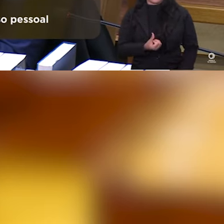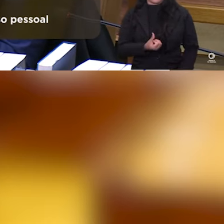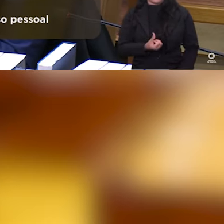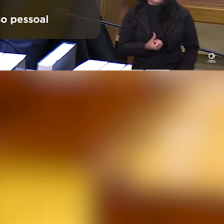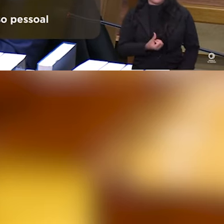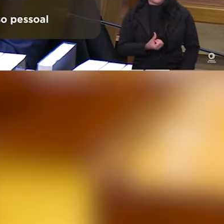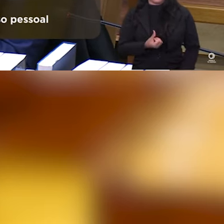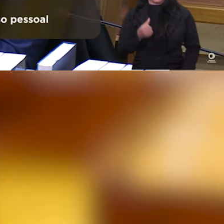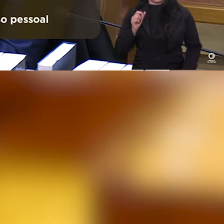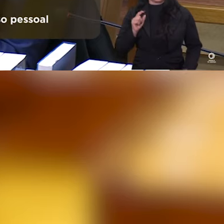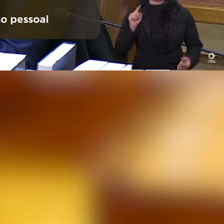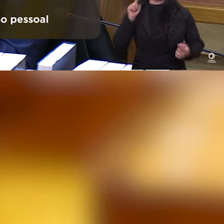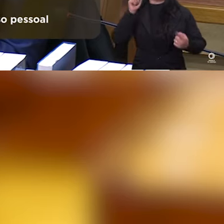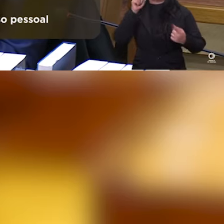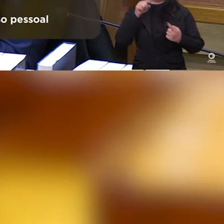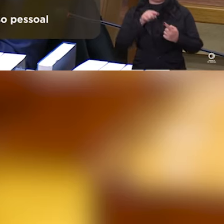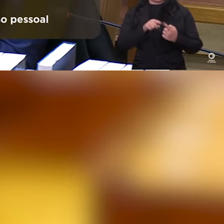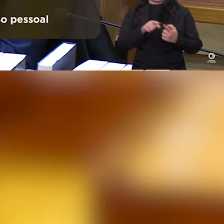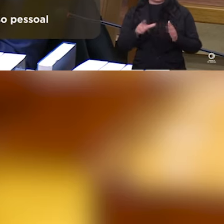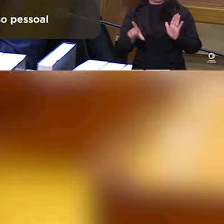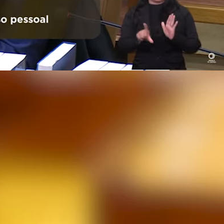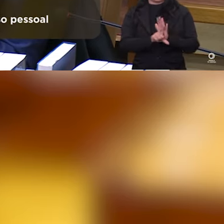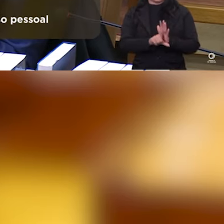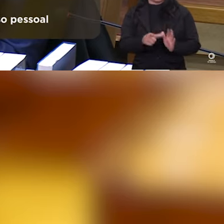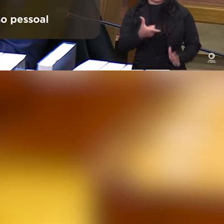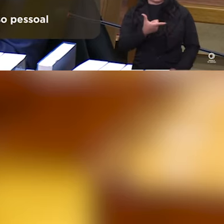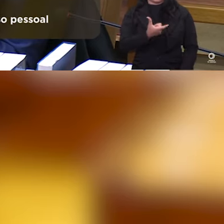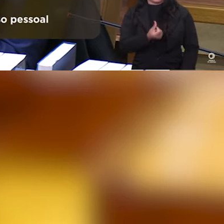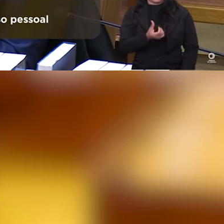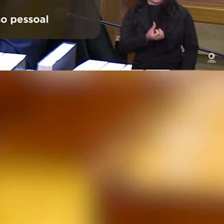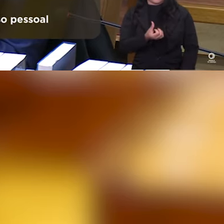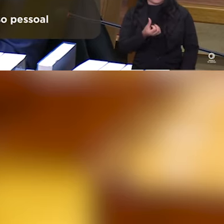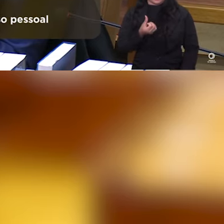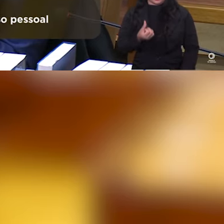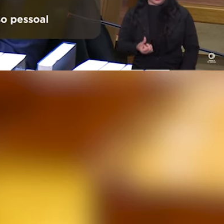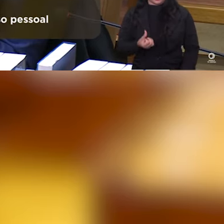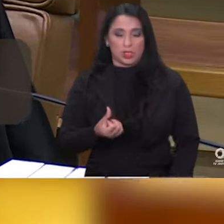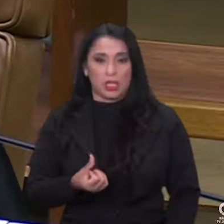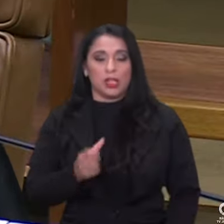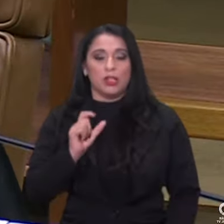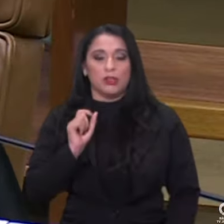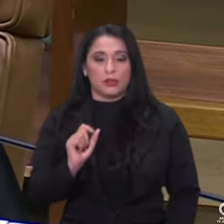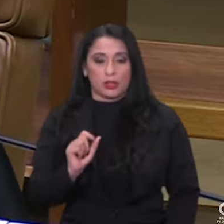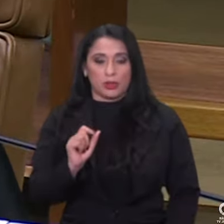O objetivo da lei de 2006 foi descriminalizar